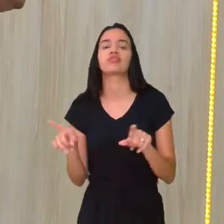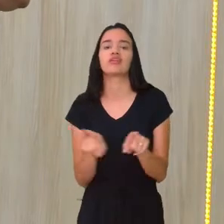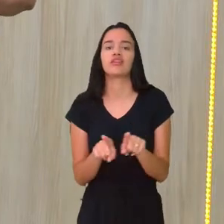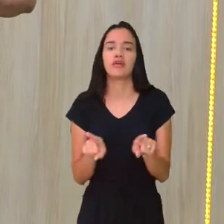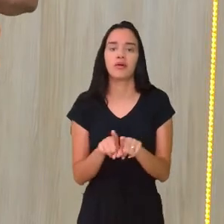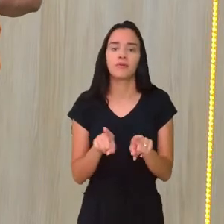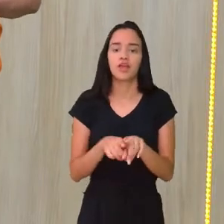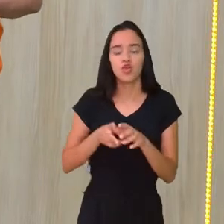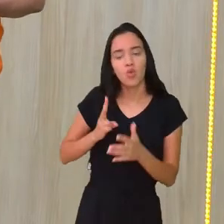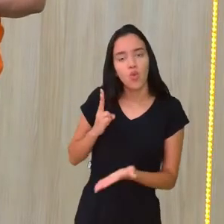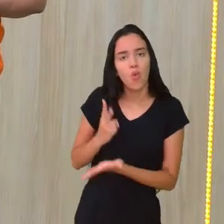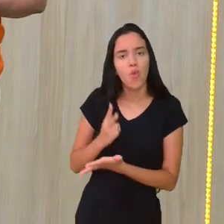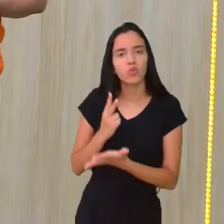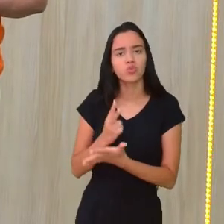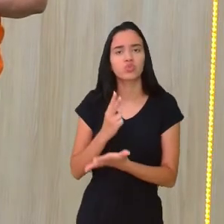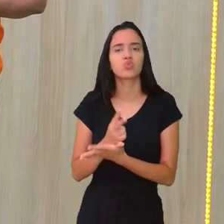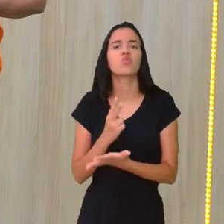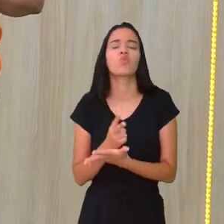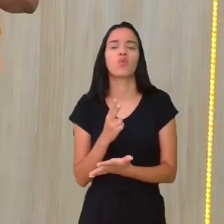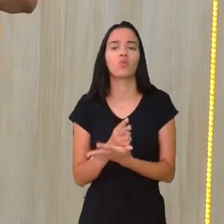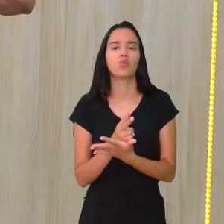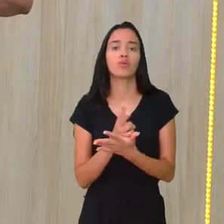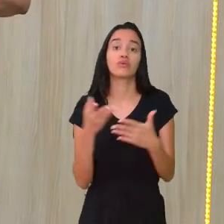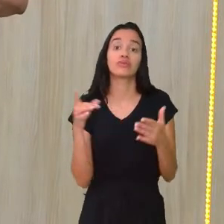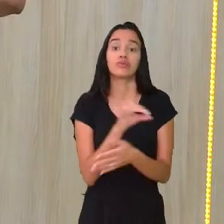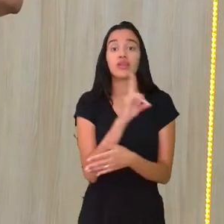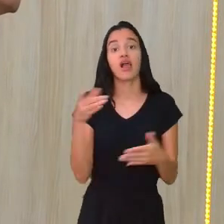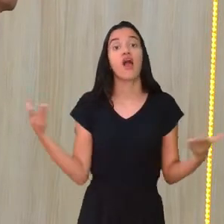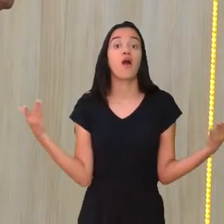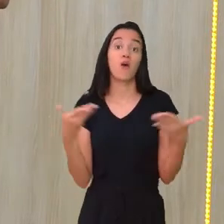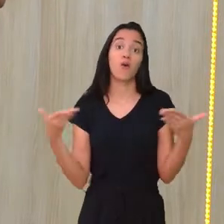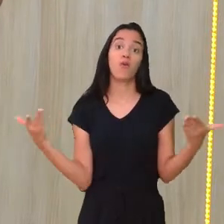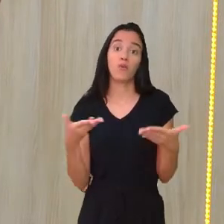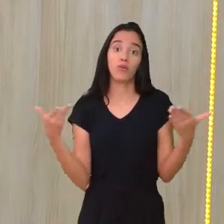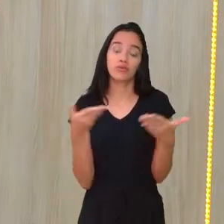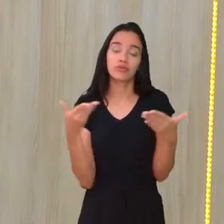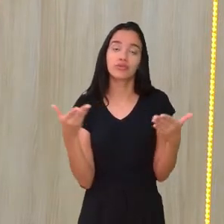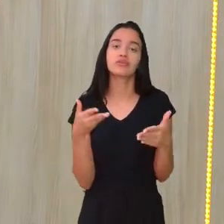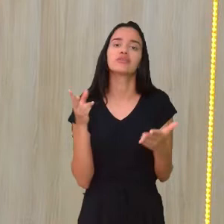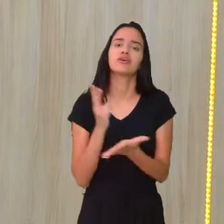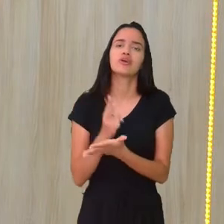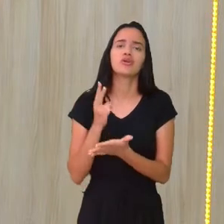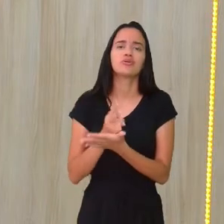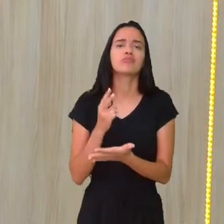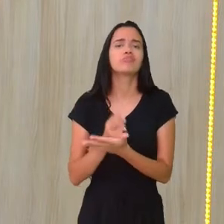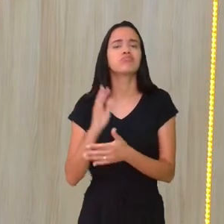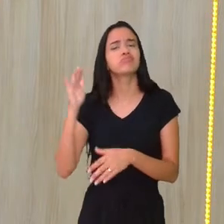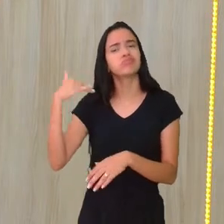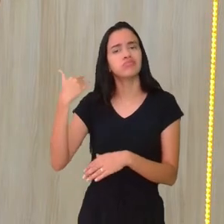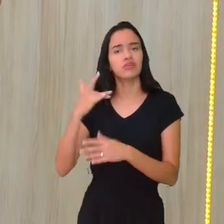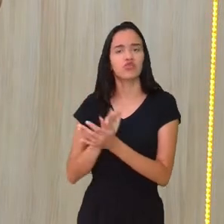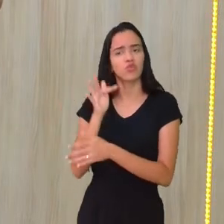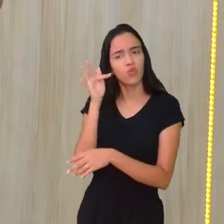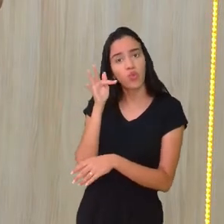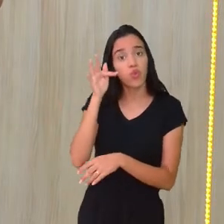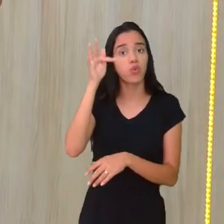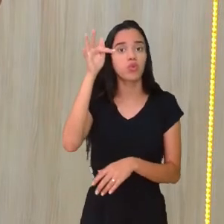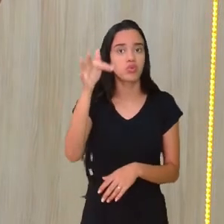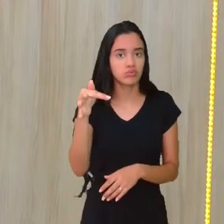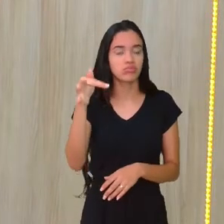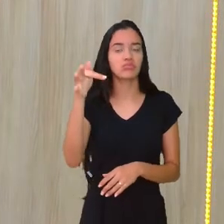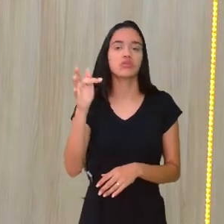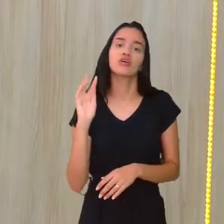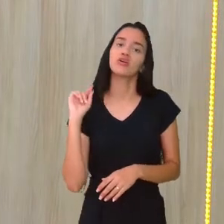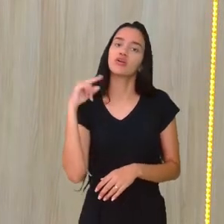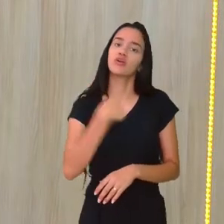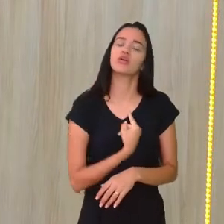ele continua acontecendo, não é? Nos dias de hoje, e continuará também, não é? Futuramente.